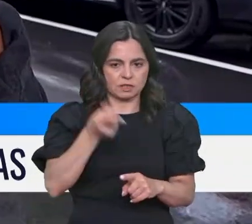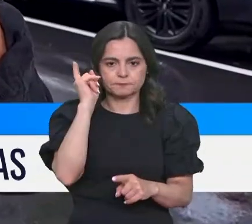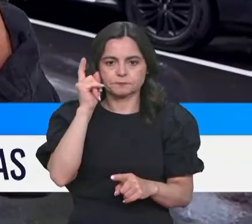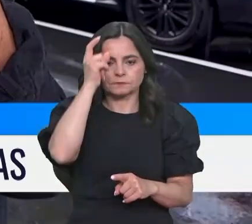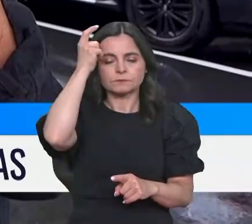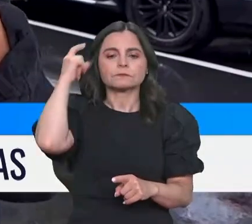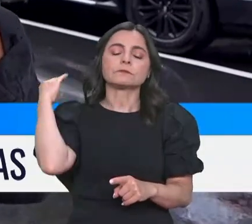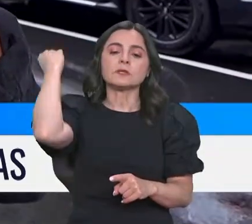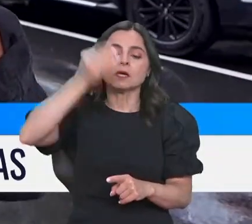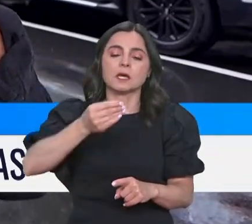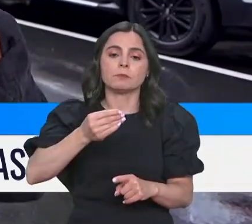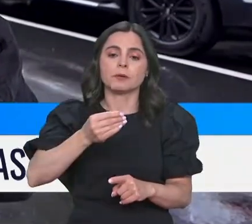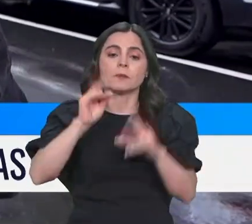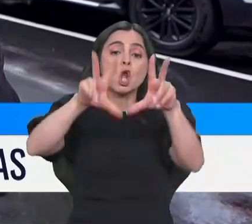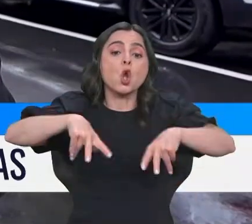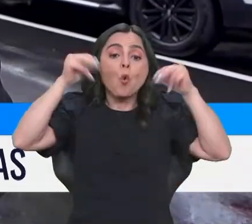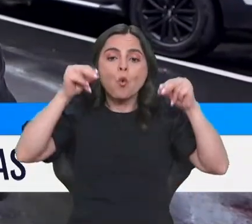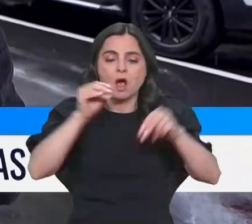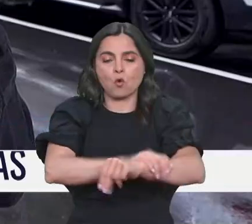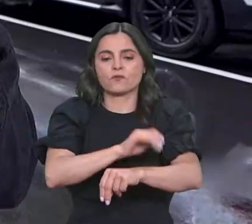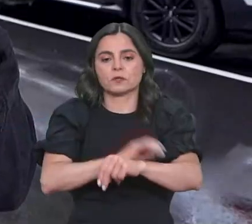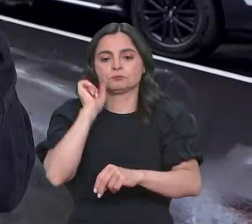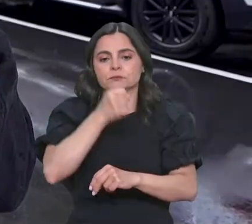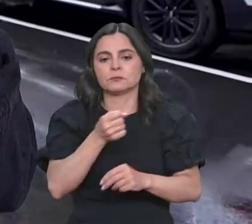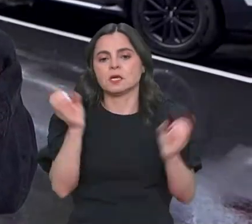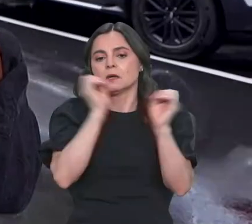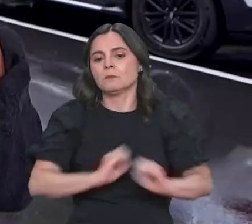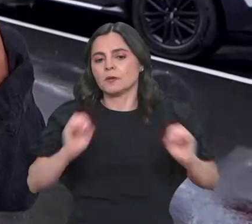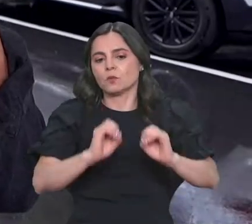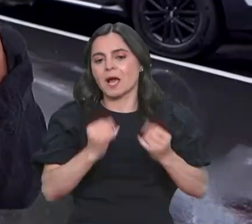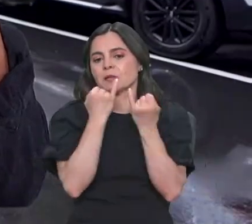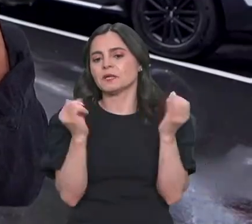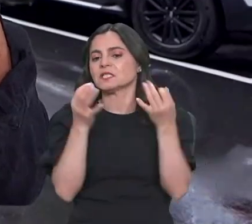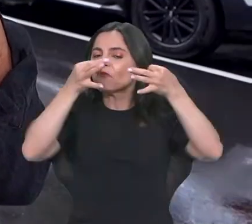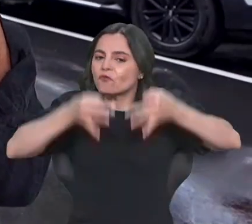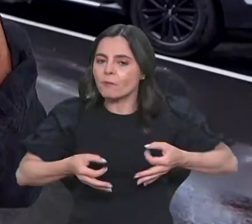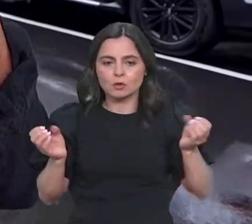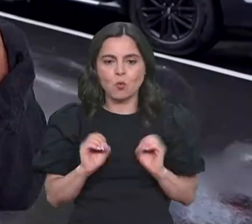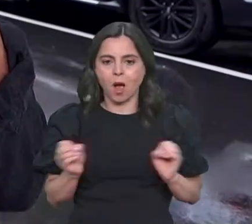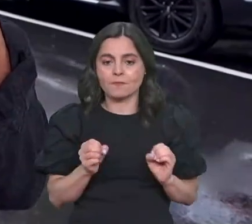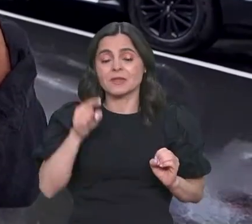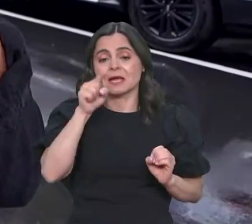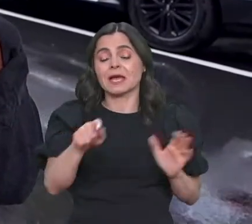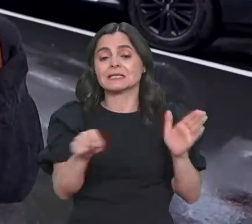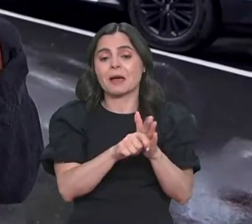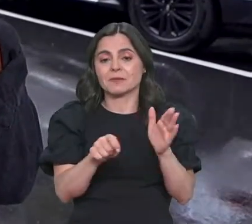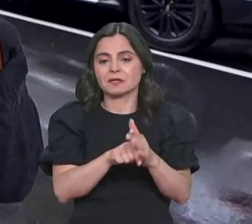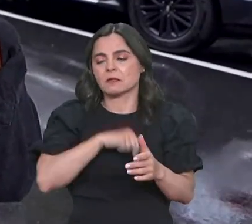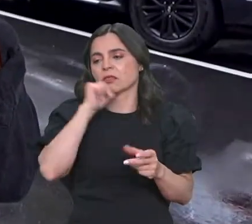República Popular da China nunca governou Taiwan. Mas não existe uma declaração de independência formal. E essa ameaça